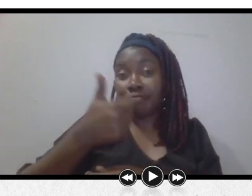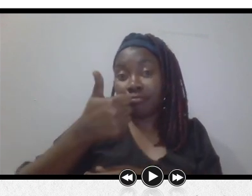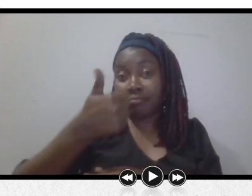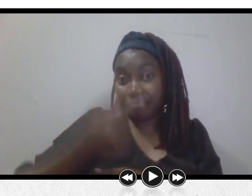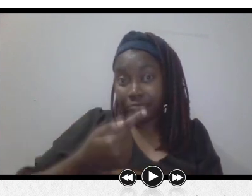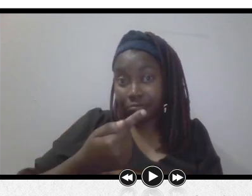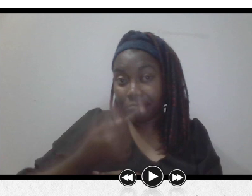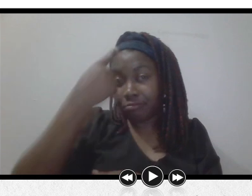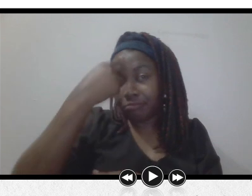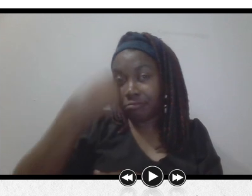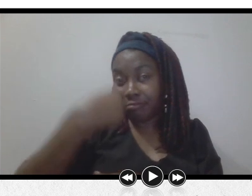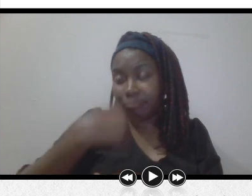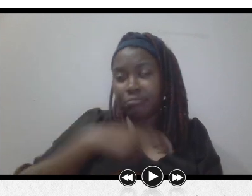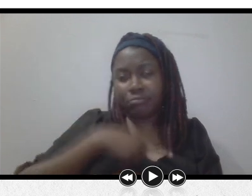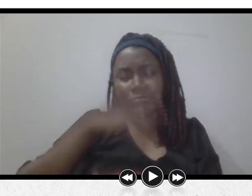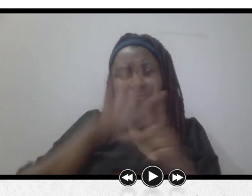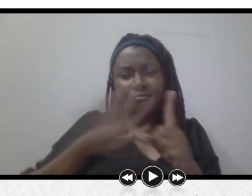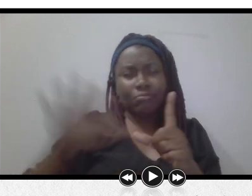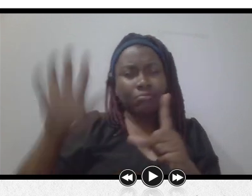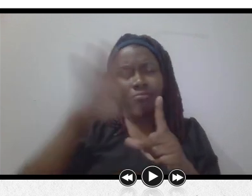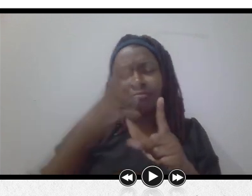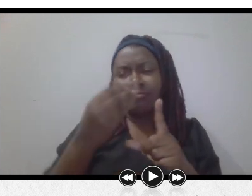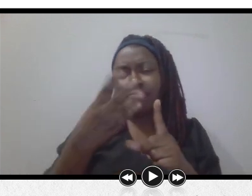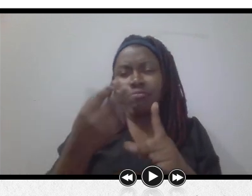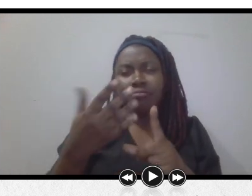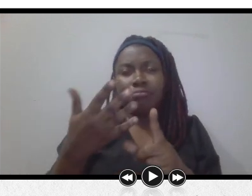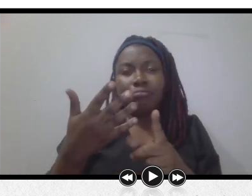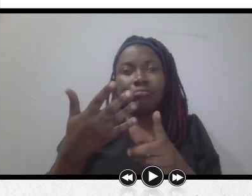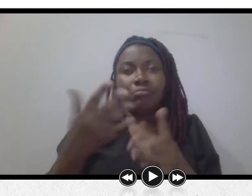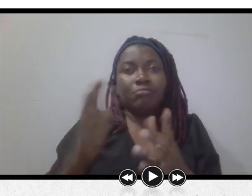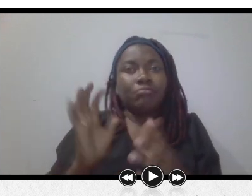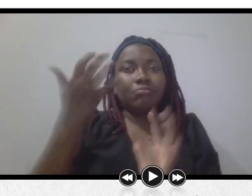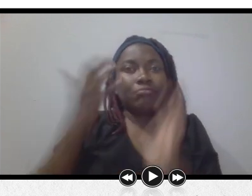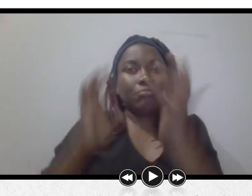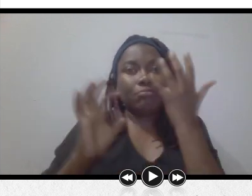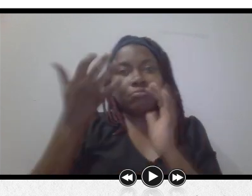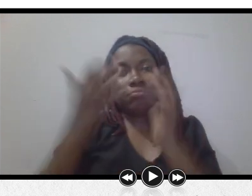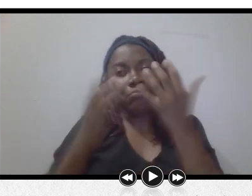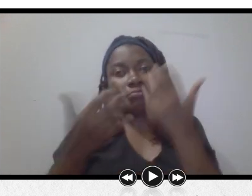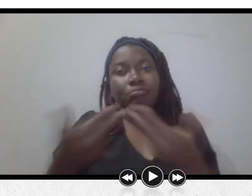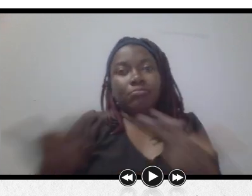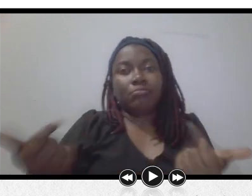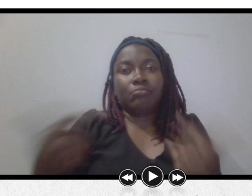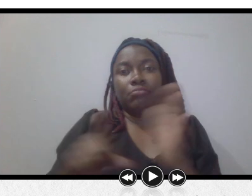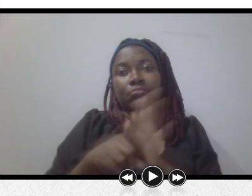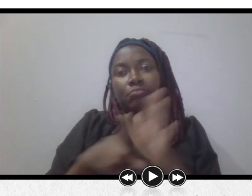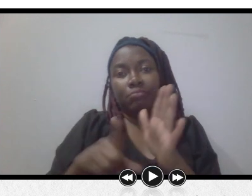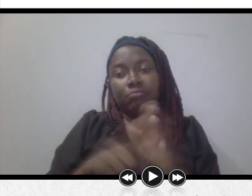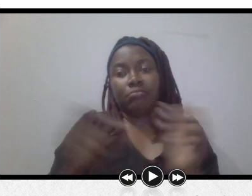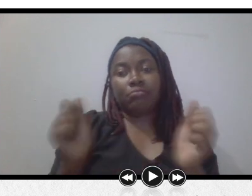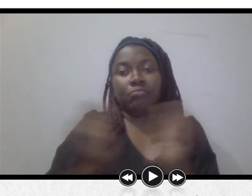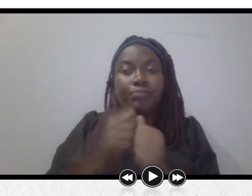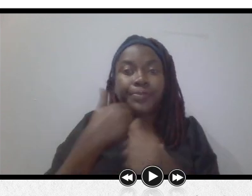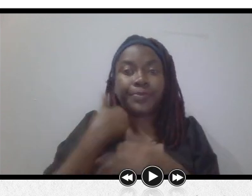alterações de 2020, nós temos um cenário bastante propício para que as coisas ocorram de forma bastante legal e com